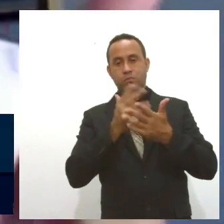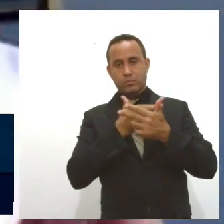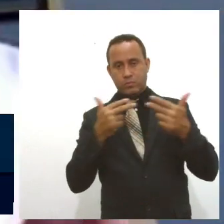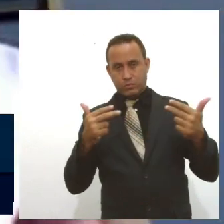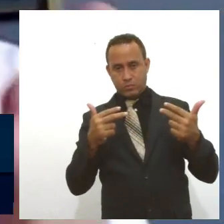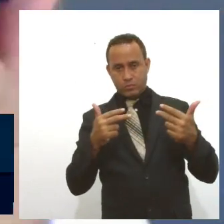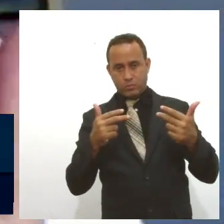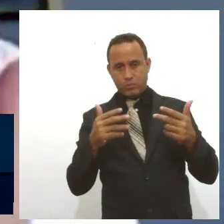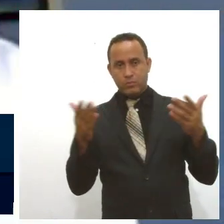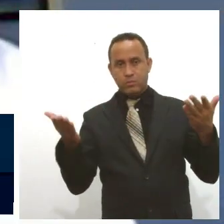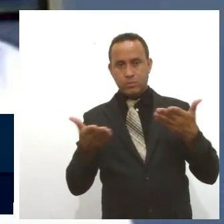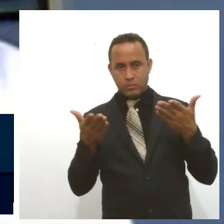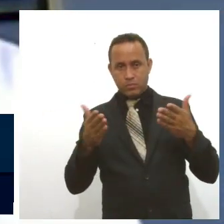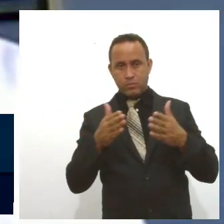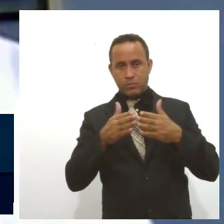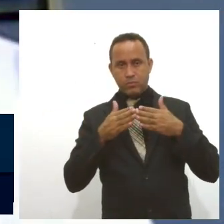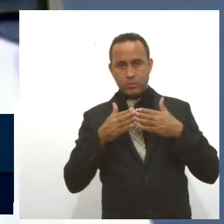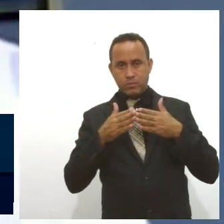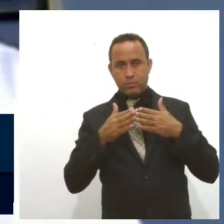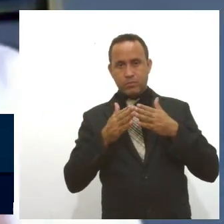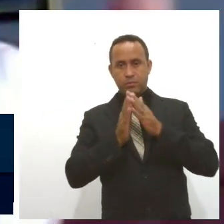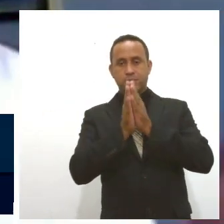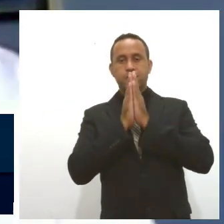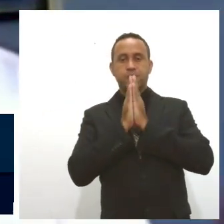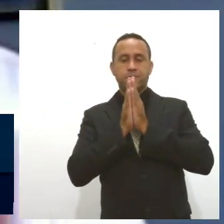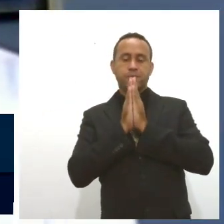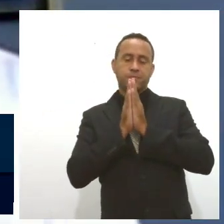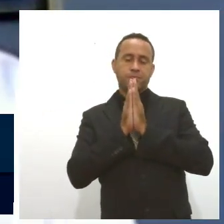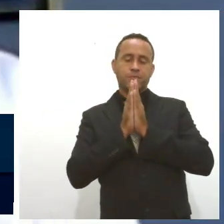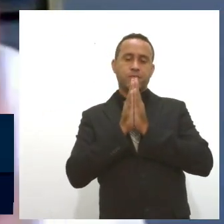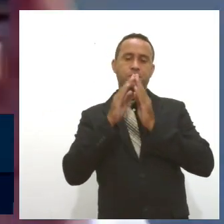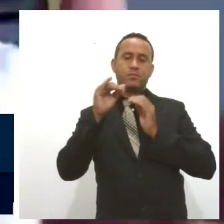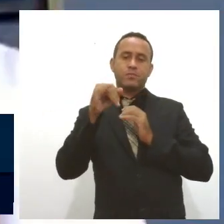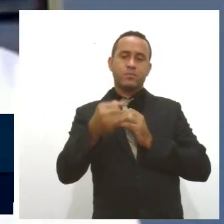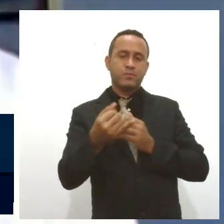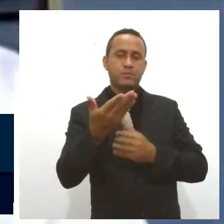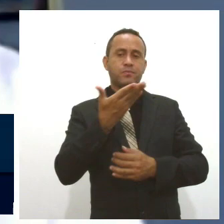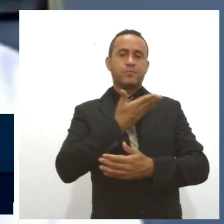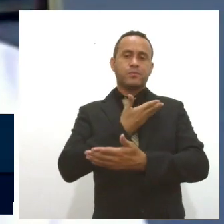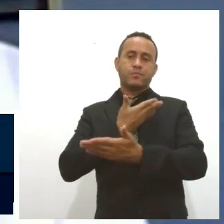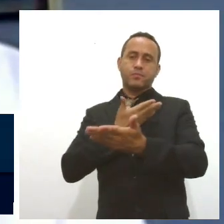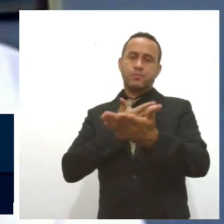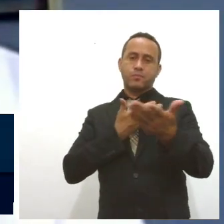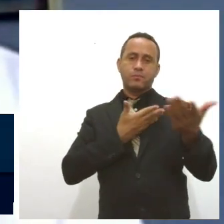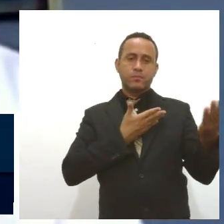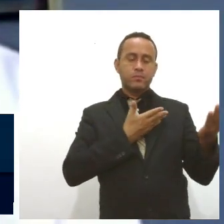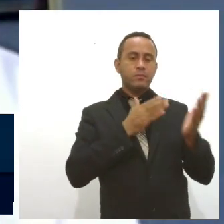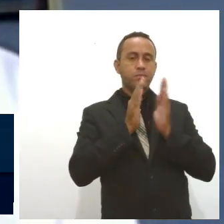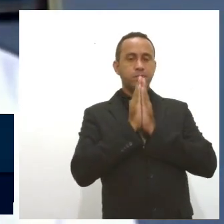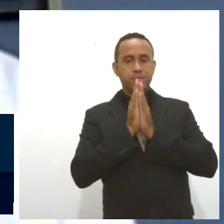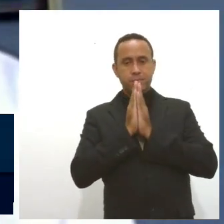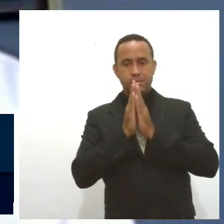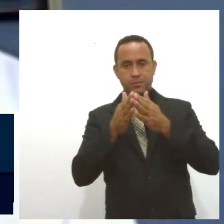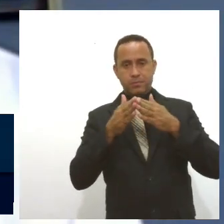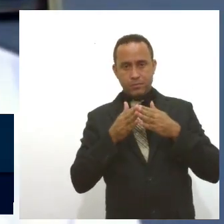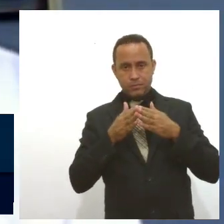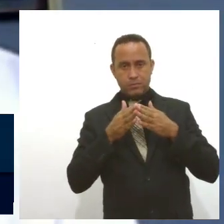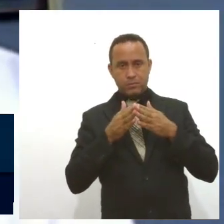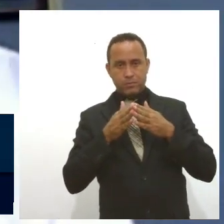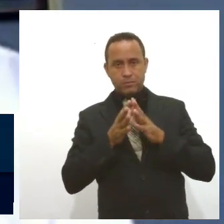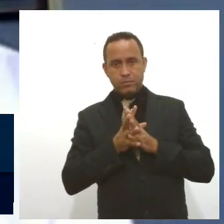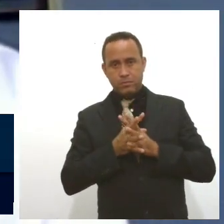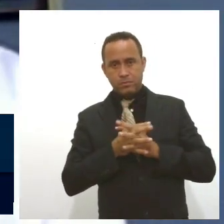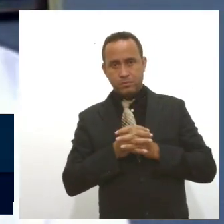hoje, presidente, me permita, eu queria fazer aqui um apelo, aproveitar a oportunidade dos colegas e todos, um apelo ao